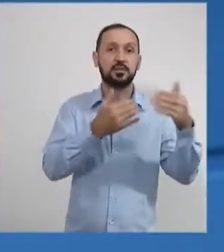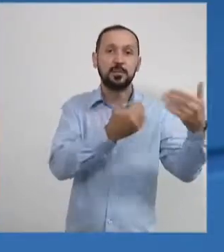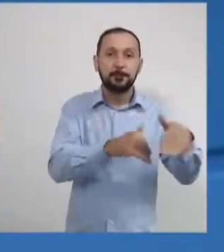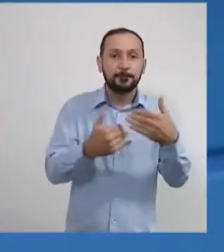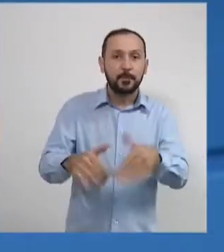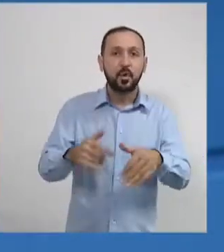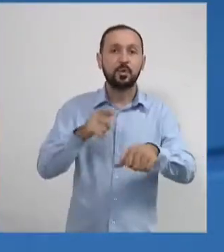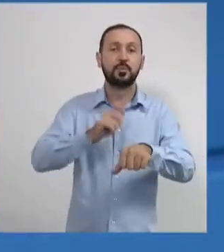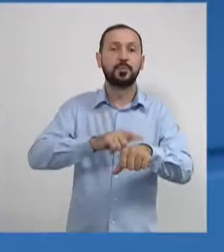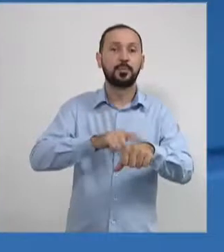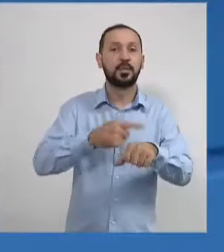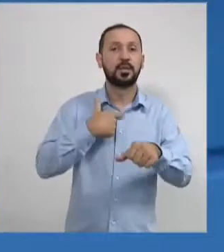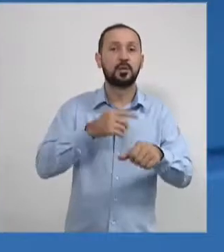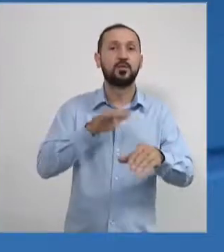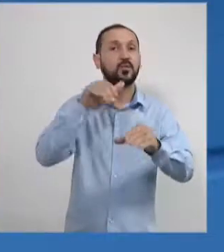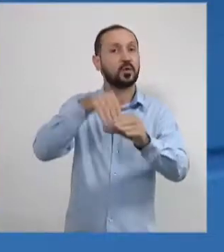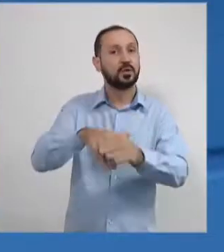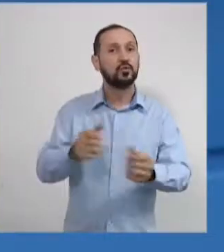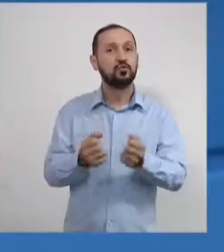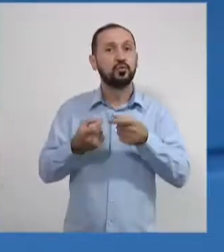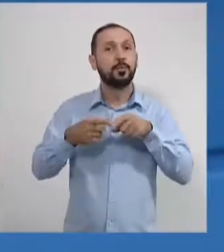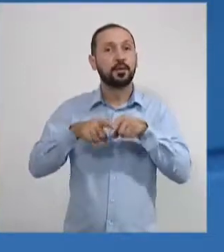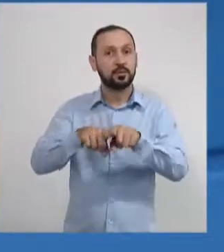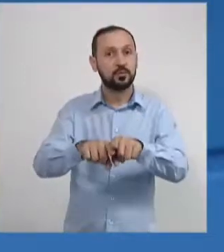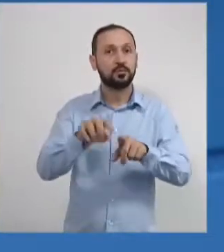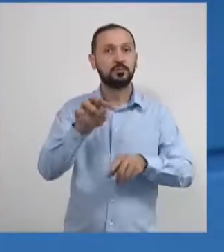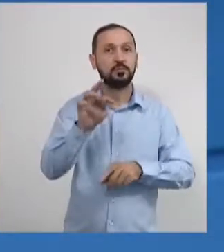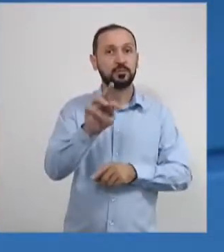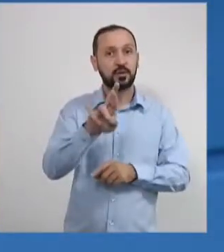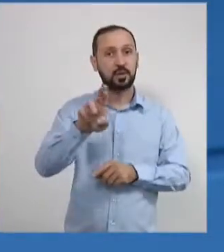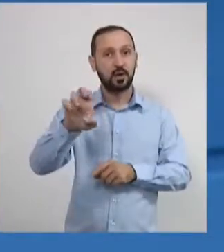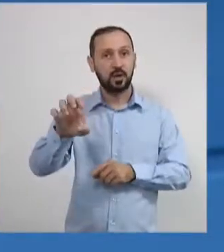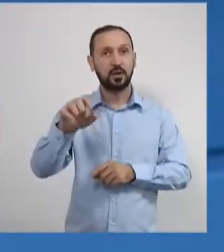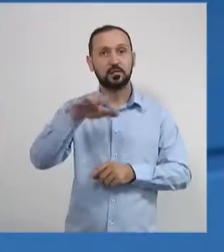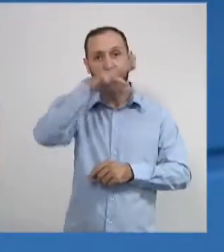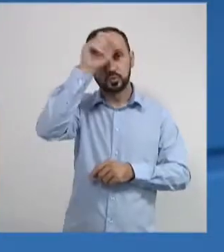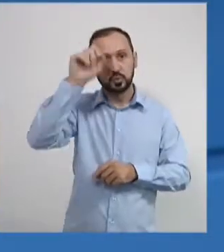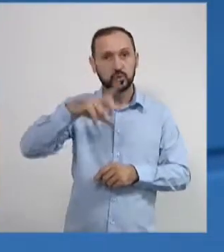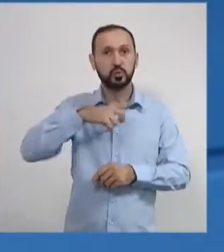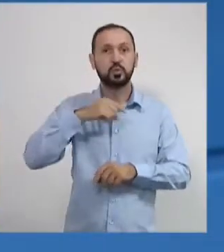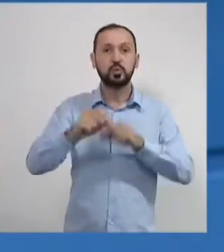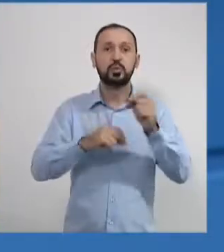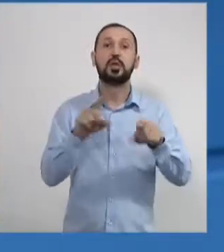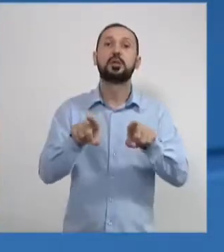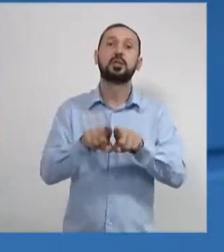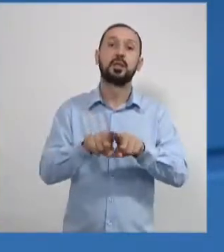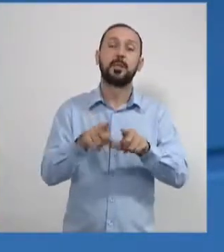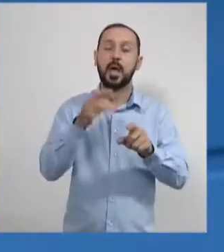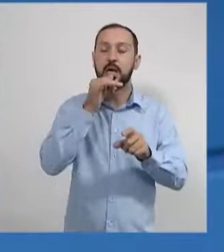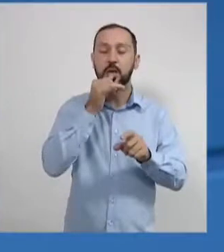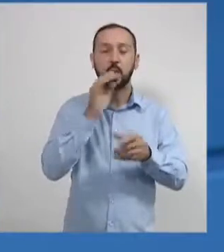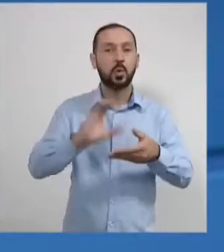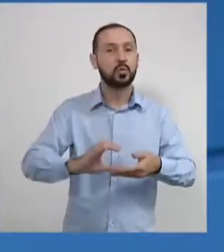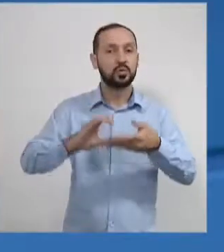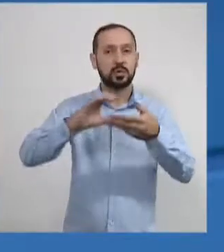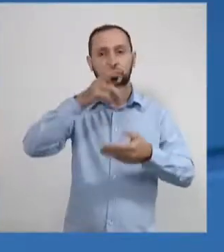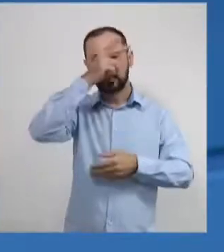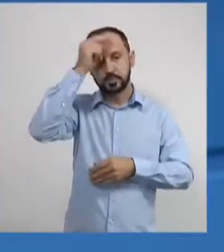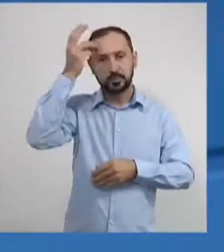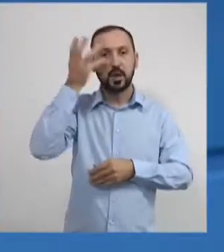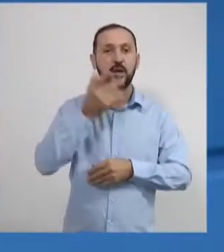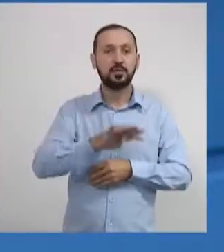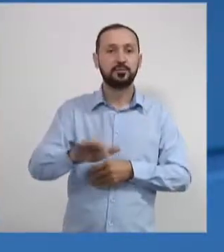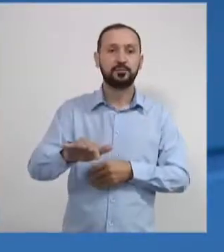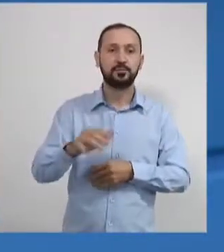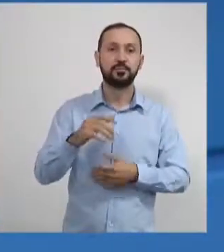todo o pleito eleitoral, em parceria com o TRE do Mato Grosso do Sul e o Conselho Municipal, né, de Direito da Criança e do Adolescente,